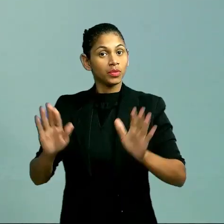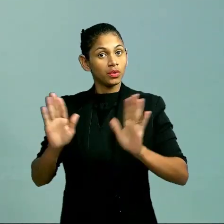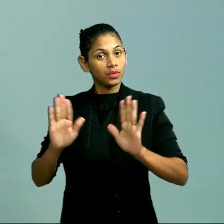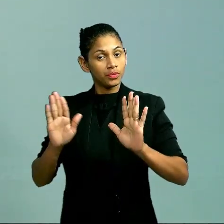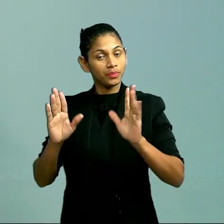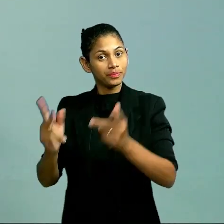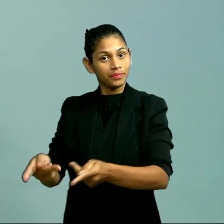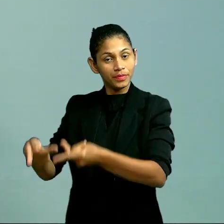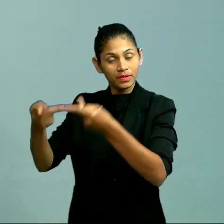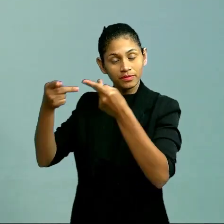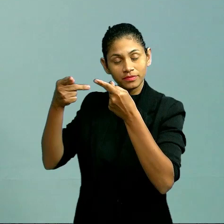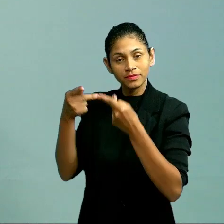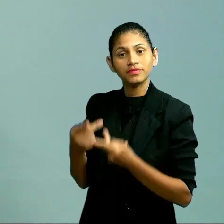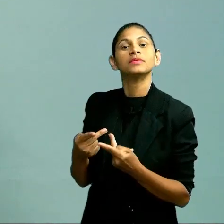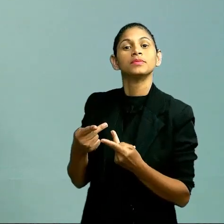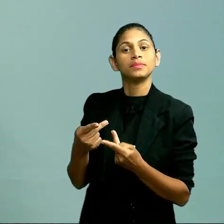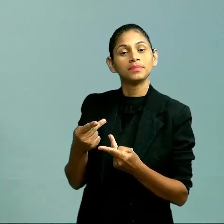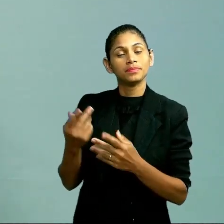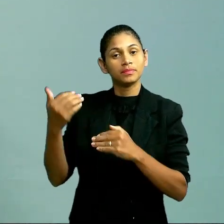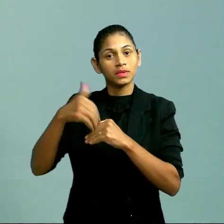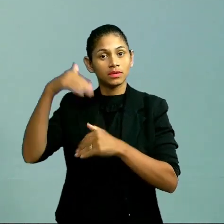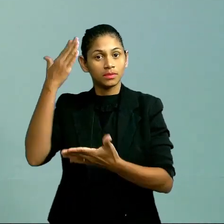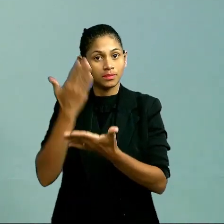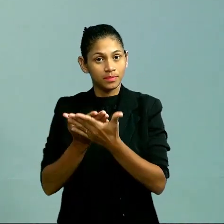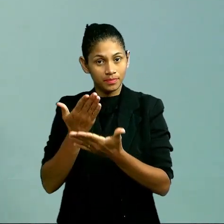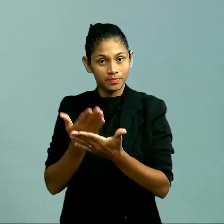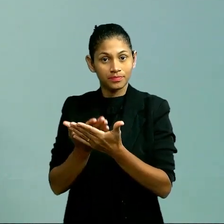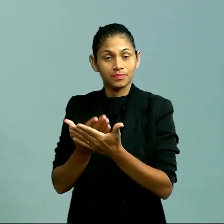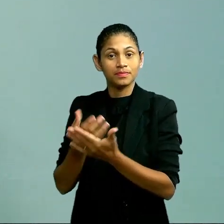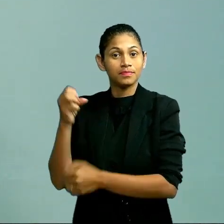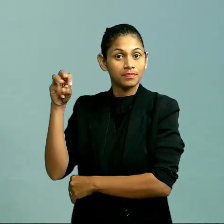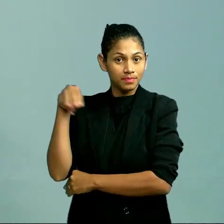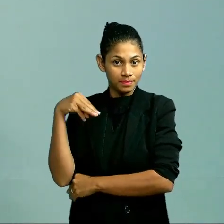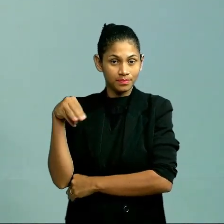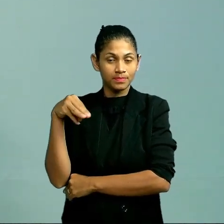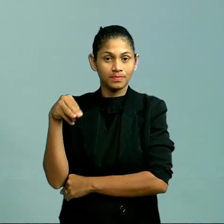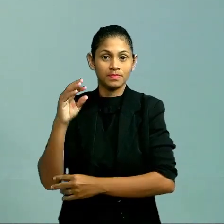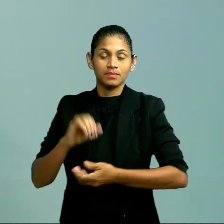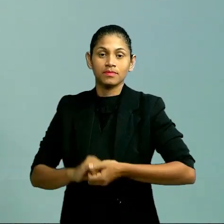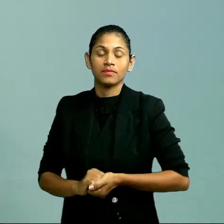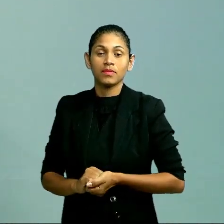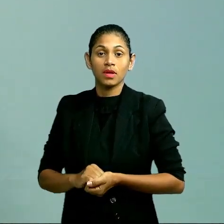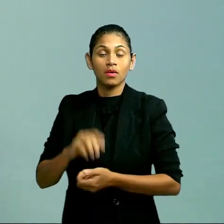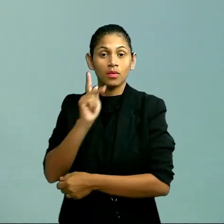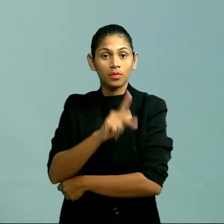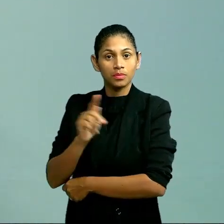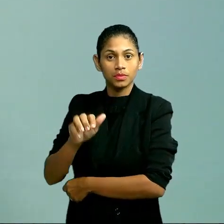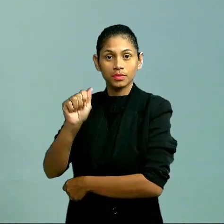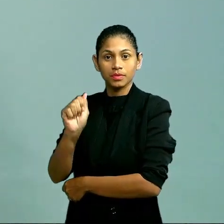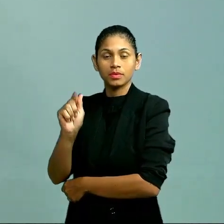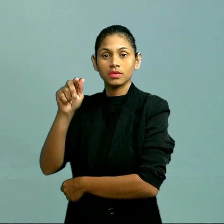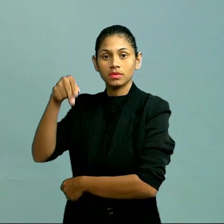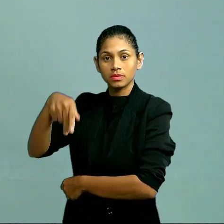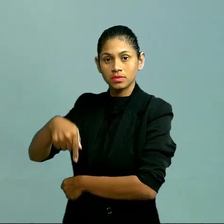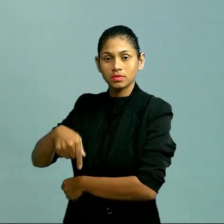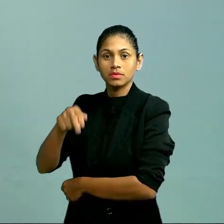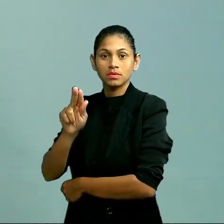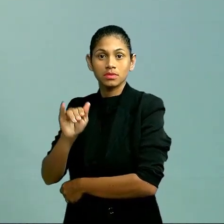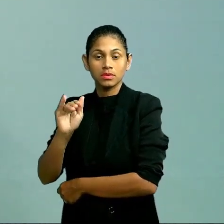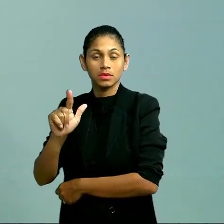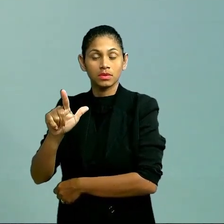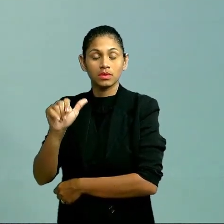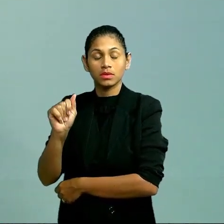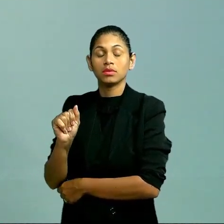Olá, seja muito bem-vindo a mais uma aula de matemática. Eu sou o professor Áquila e hoje